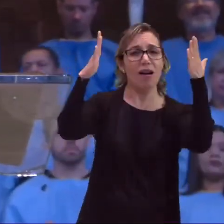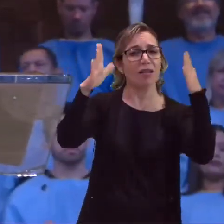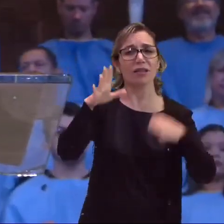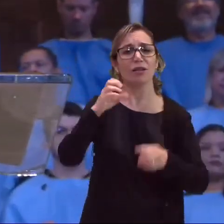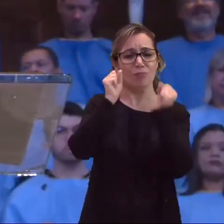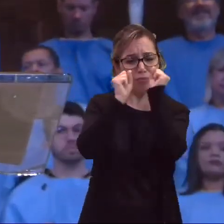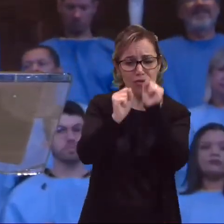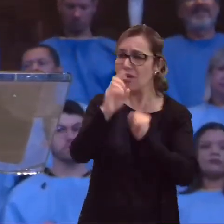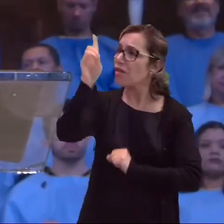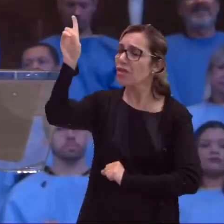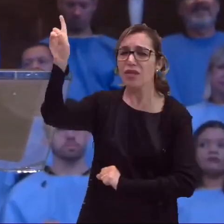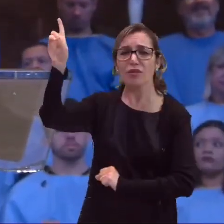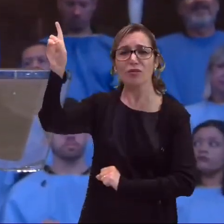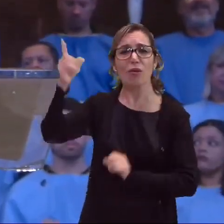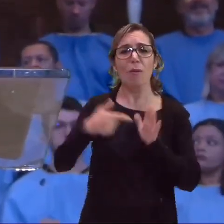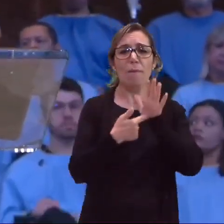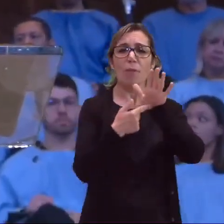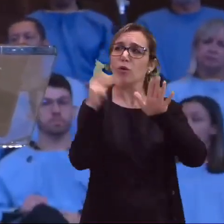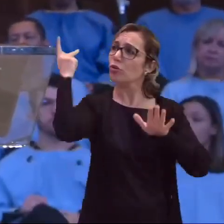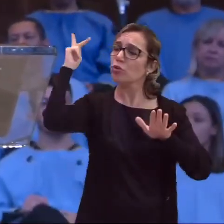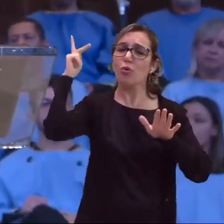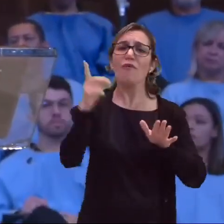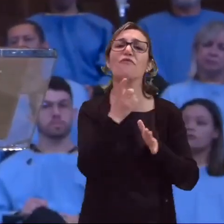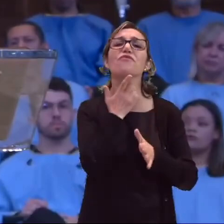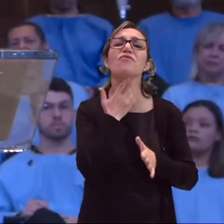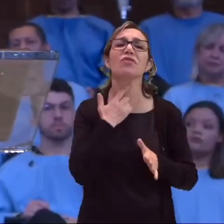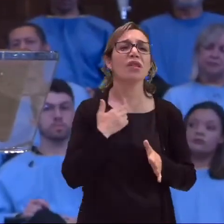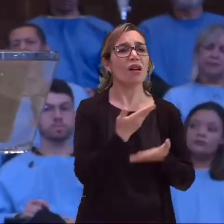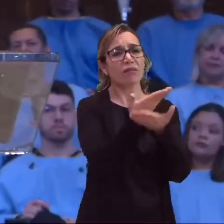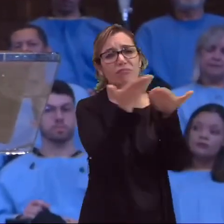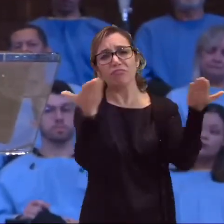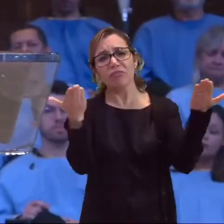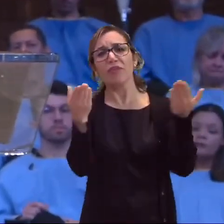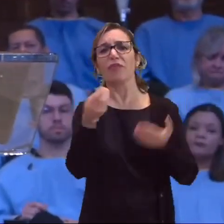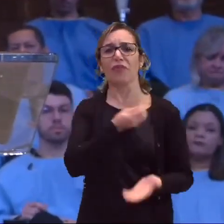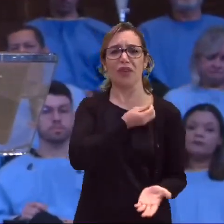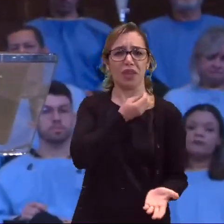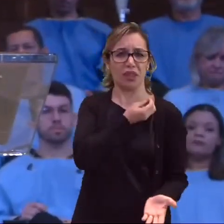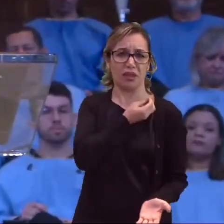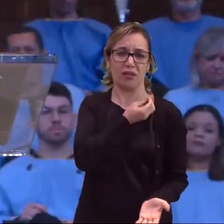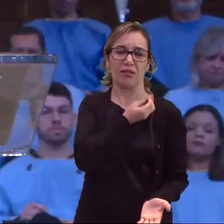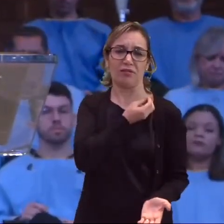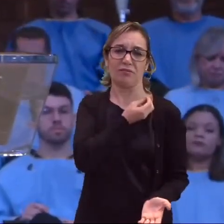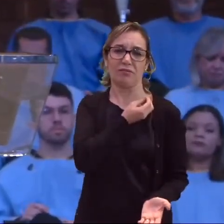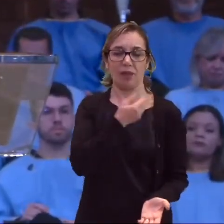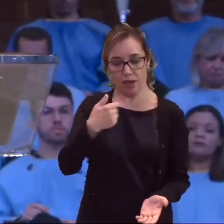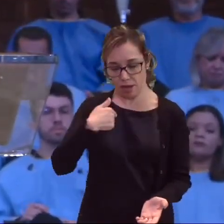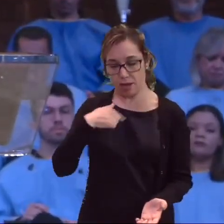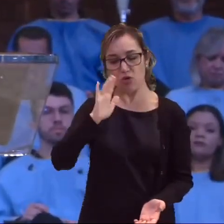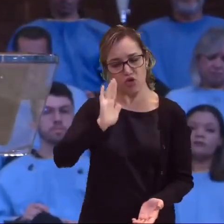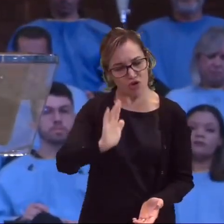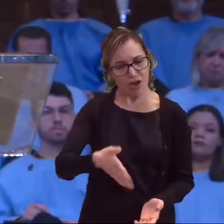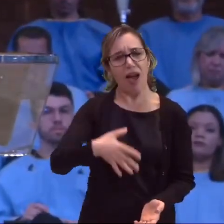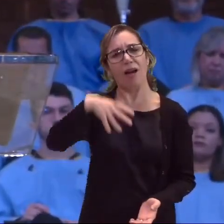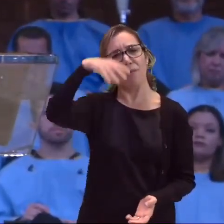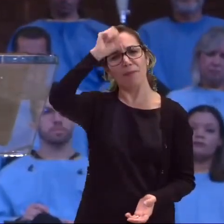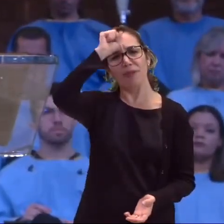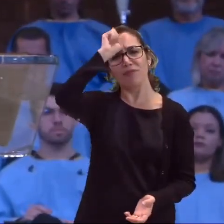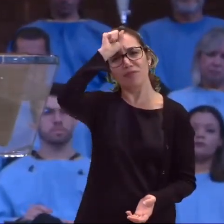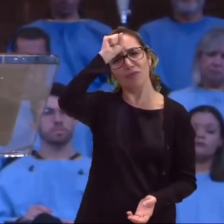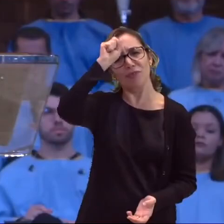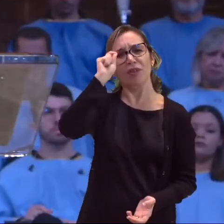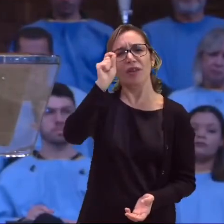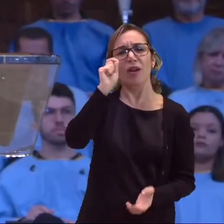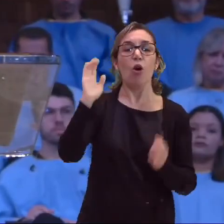a sua vontade EA glória do Senhor vai encher sua vida eu tenho aprendido na minha vida que